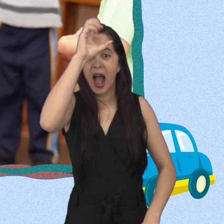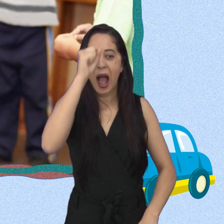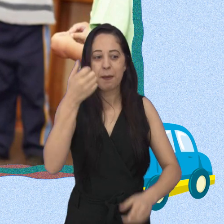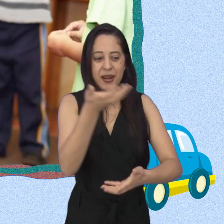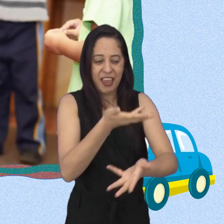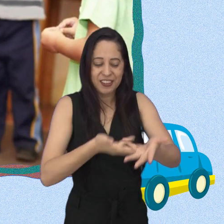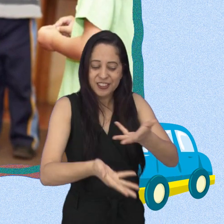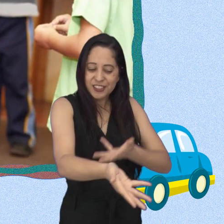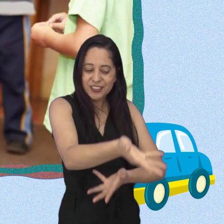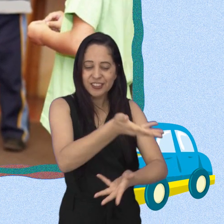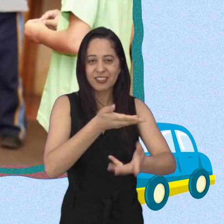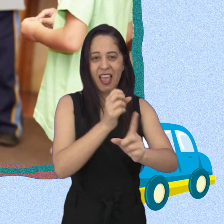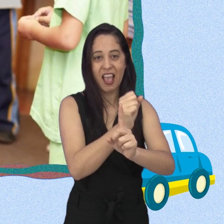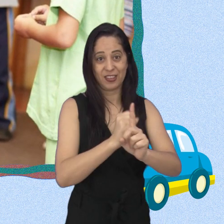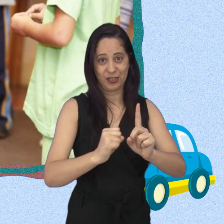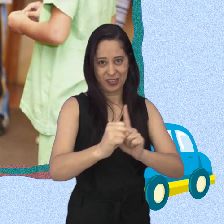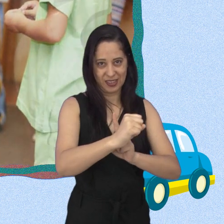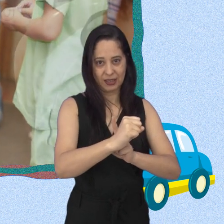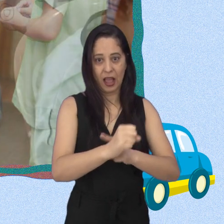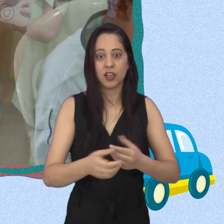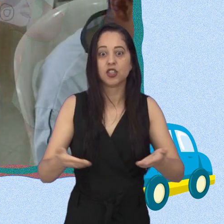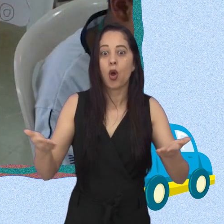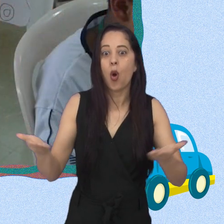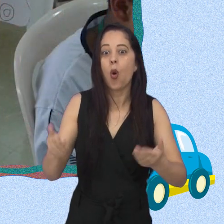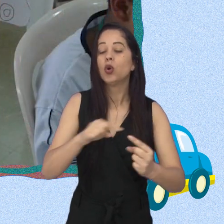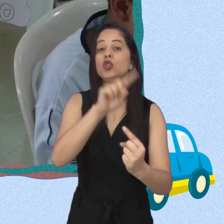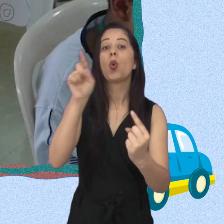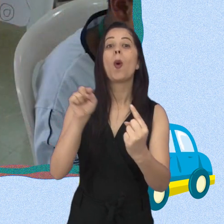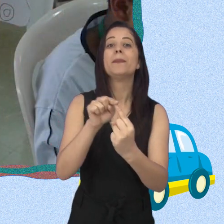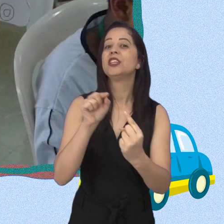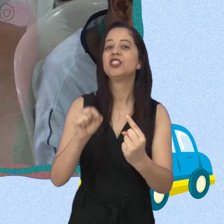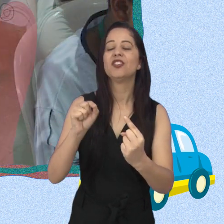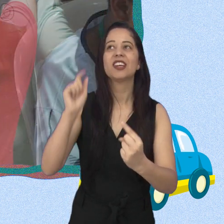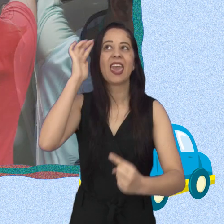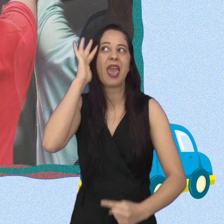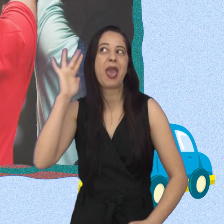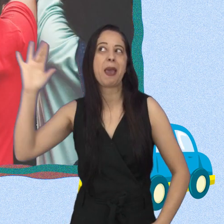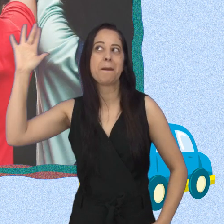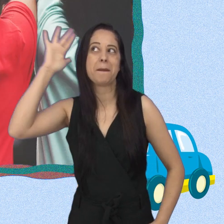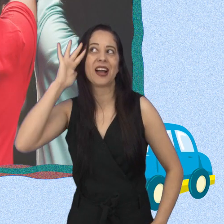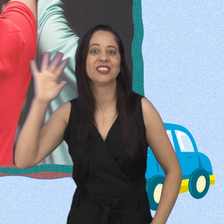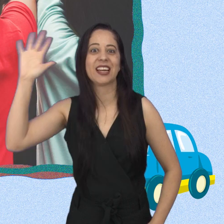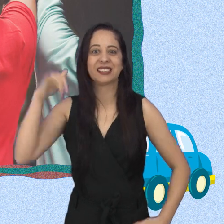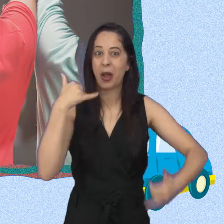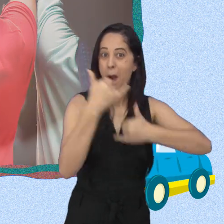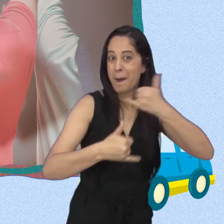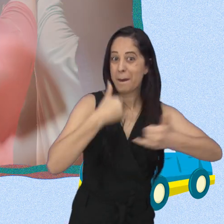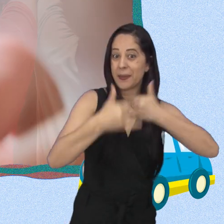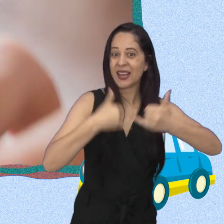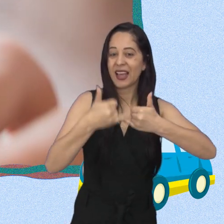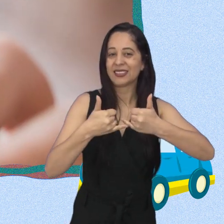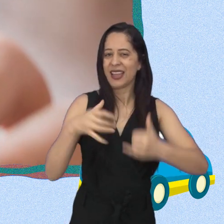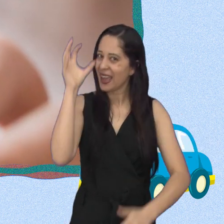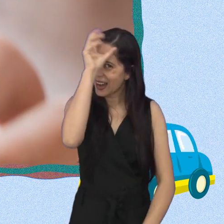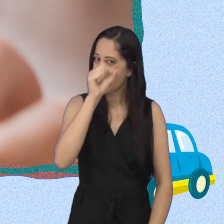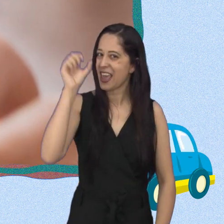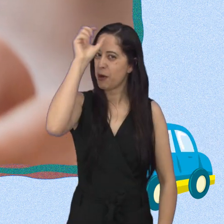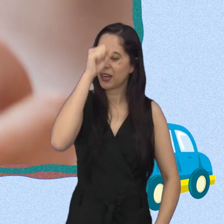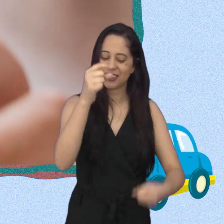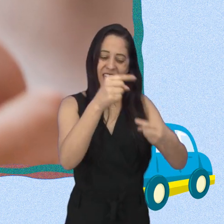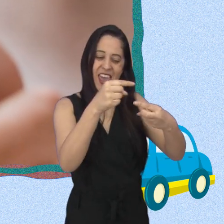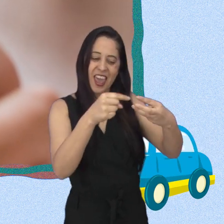conviver em sociedade. E hoje a proposta é imaginação, diversão e